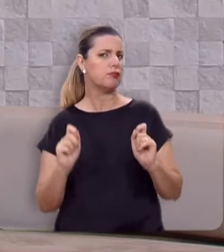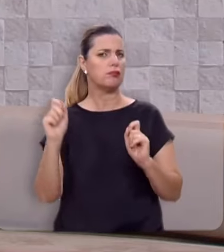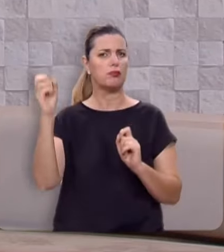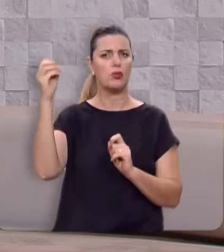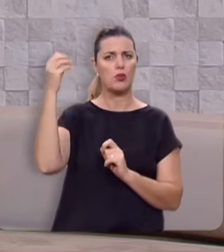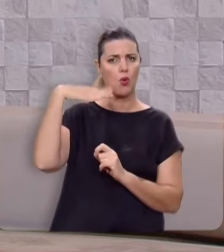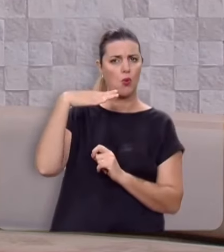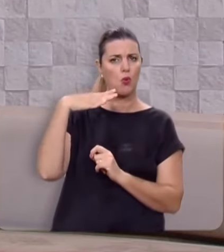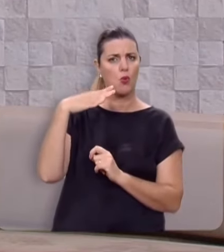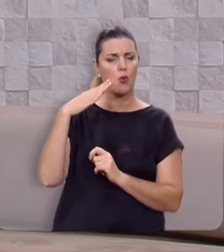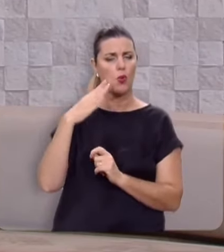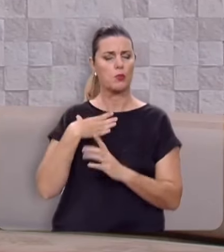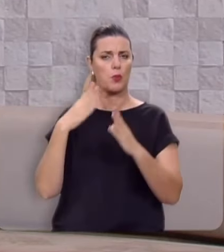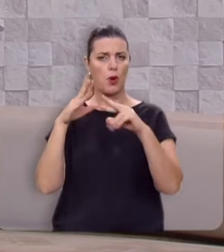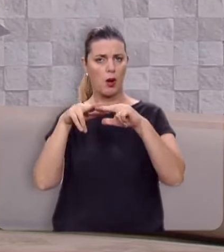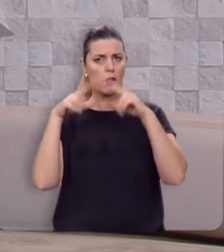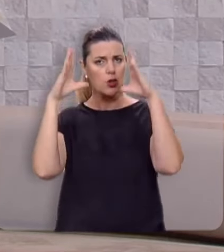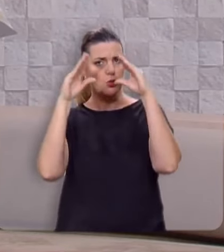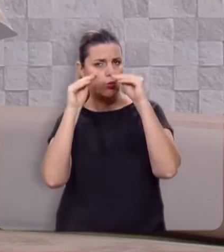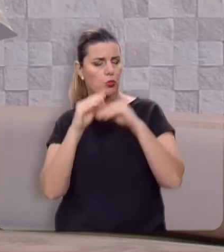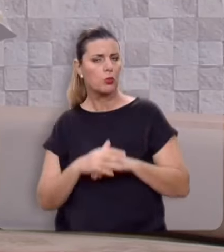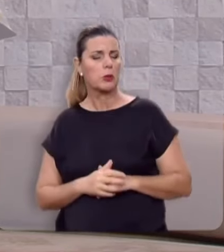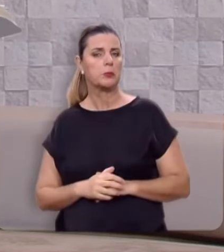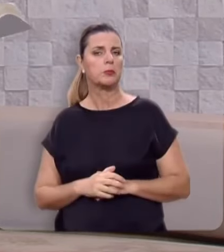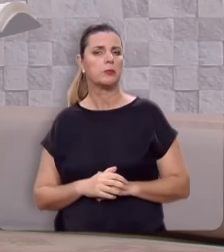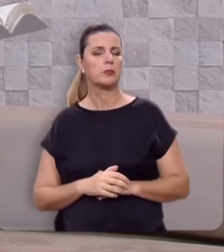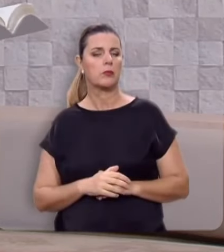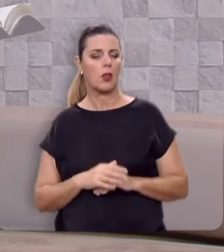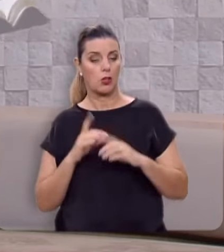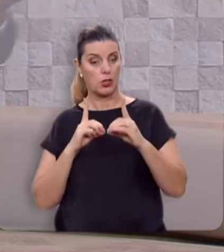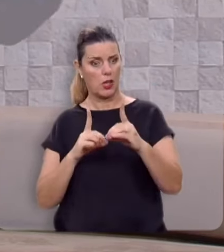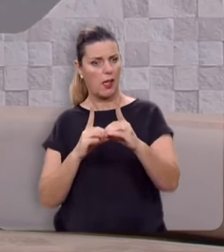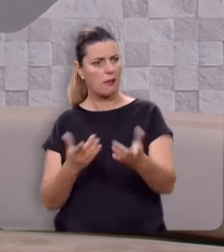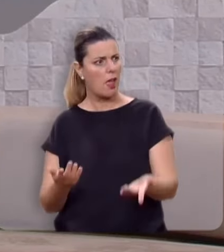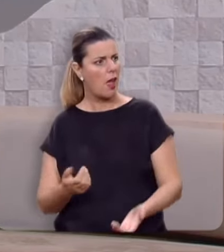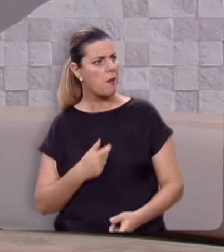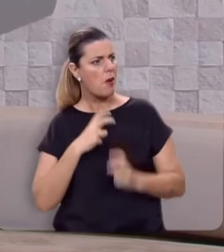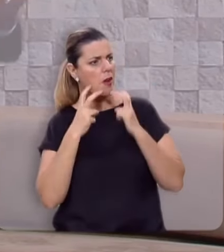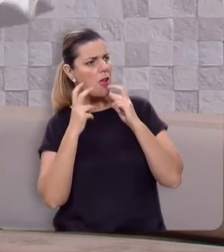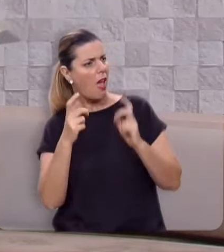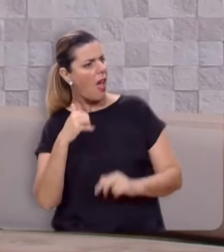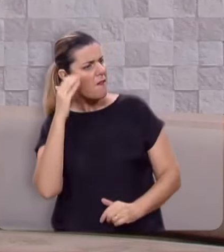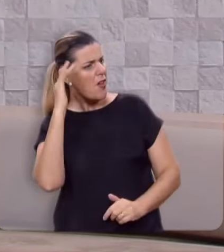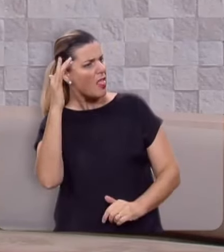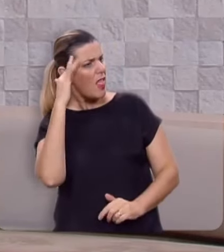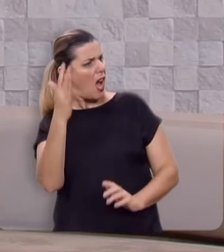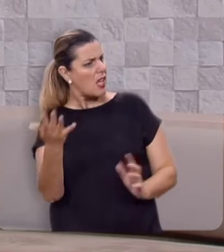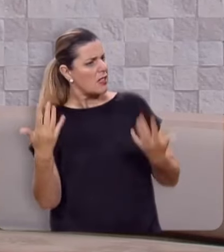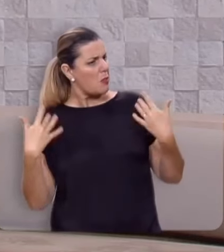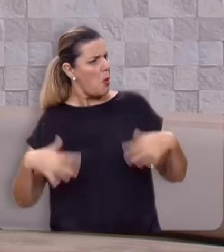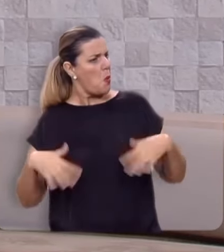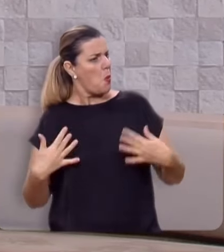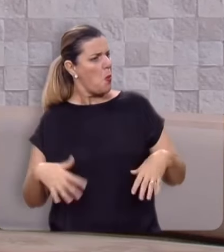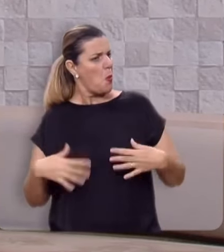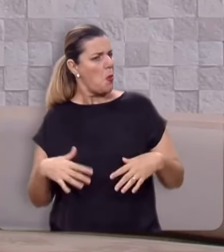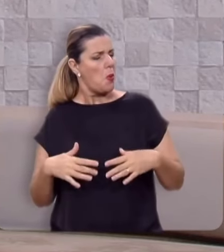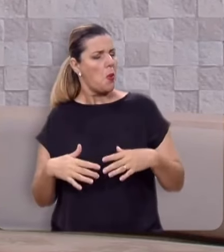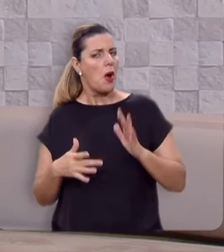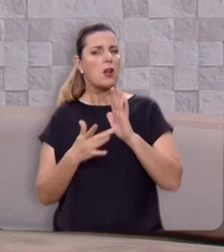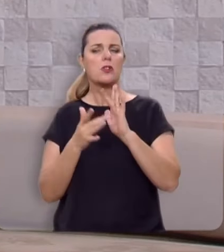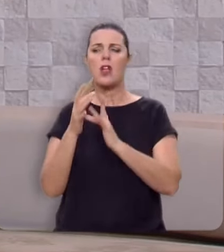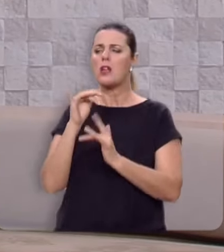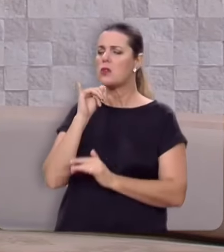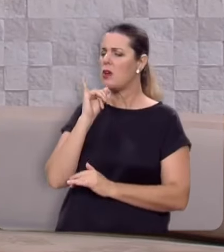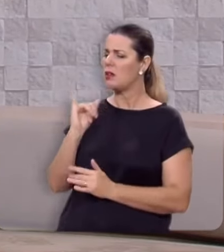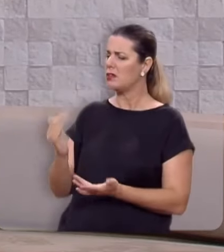facho de luz naquela escuridão, os discípulos gritaram: é um fantasma! E Jesus respondeu